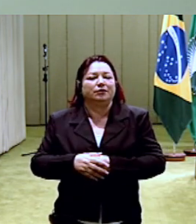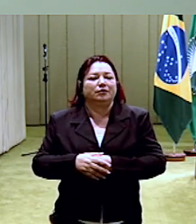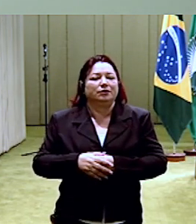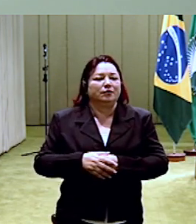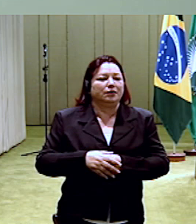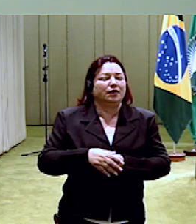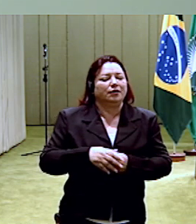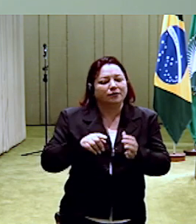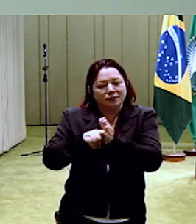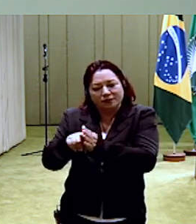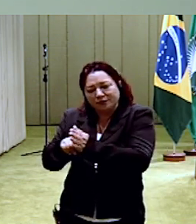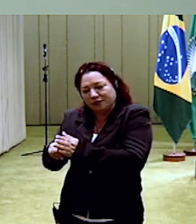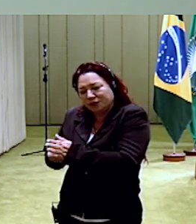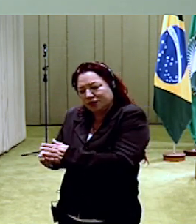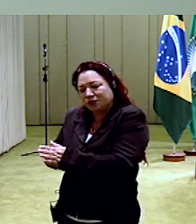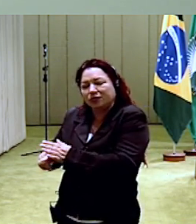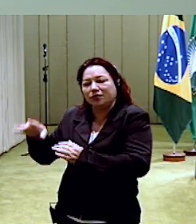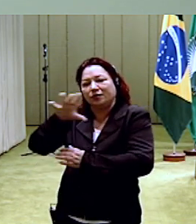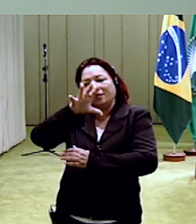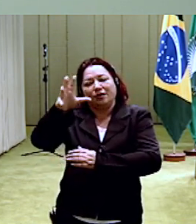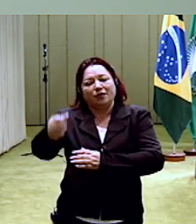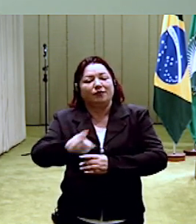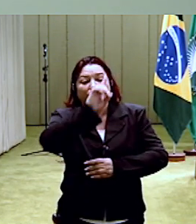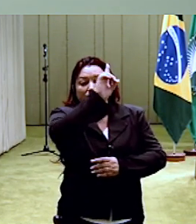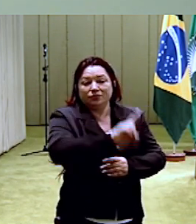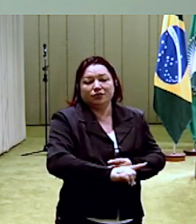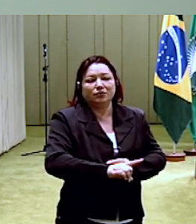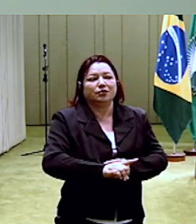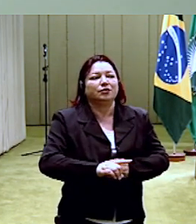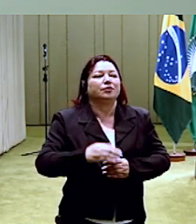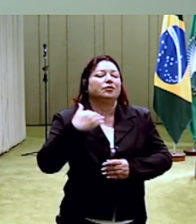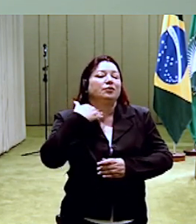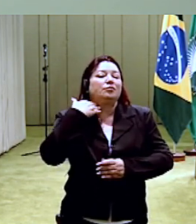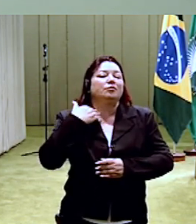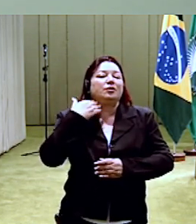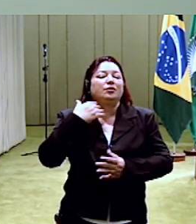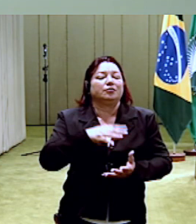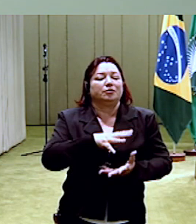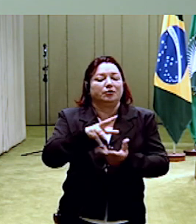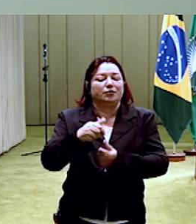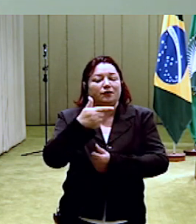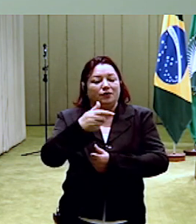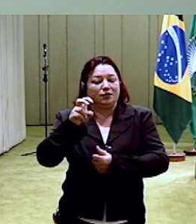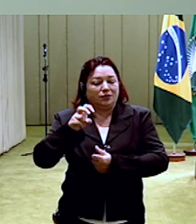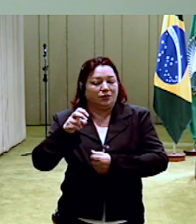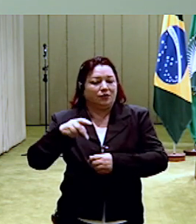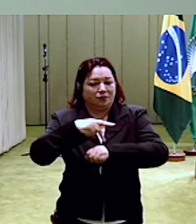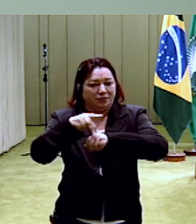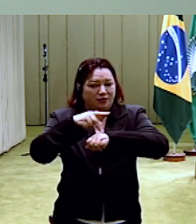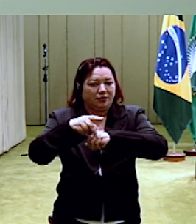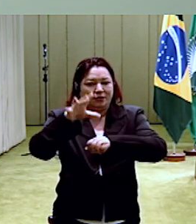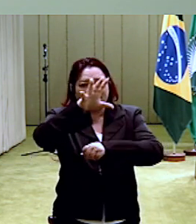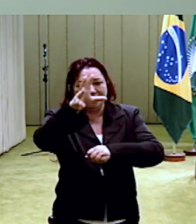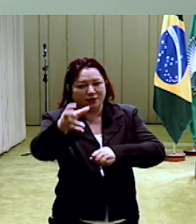em consultorias corporativas no continente africano. Foi diretor executivo no Banco Mundial, representando 25 países da África, e é um